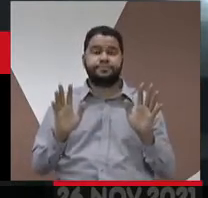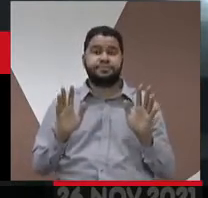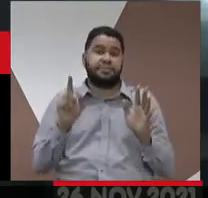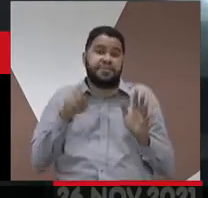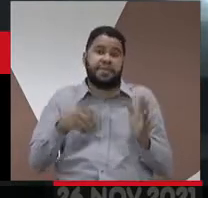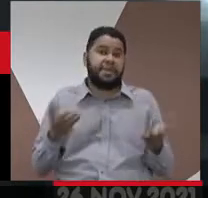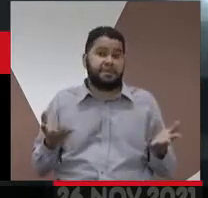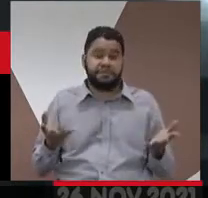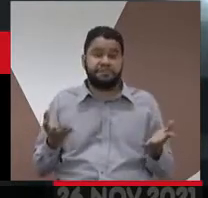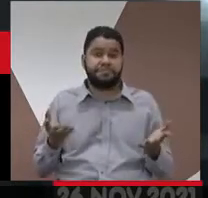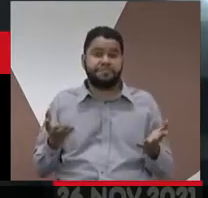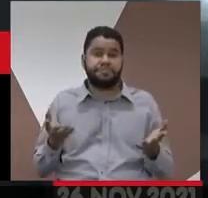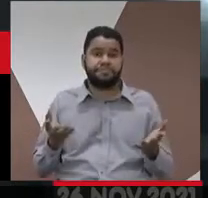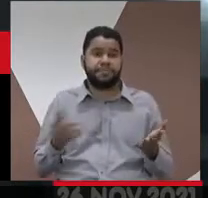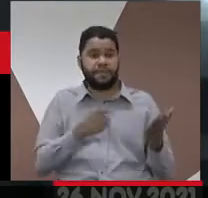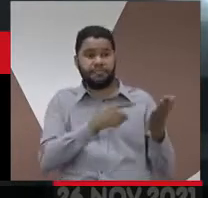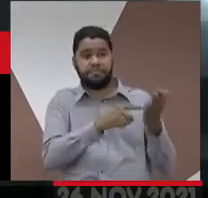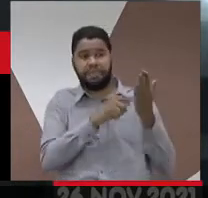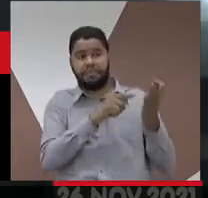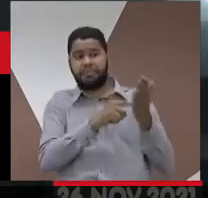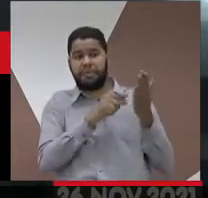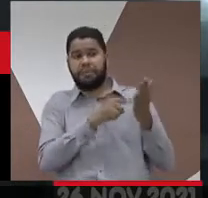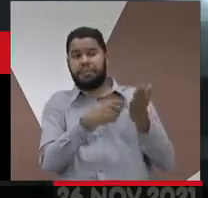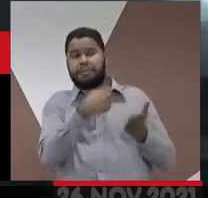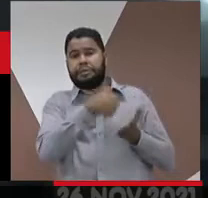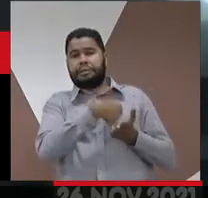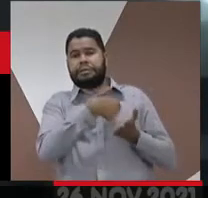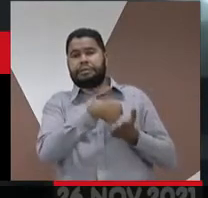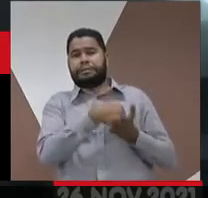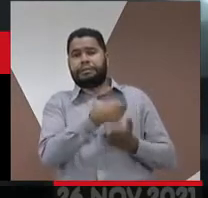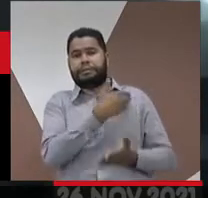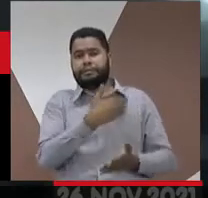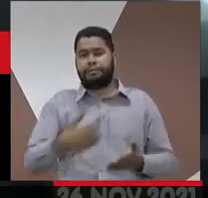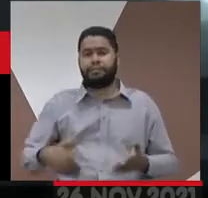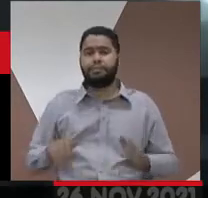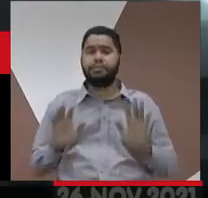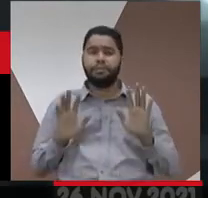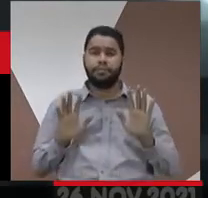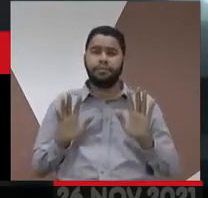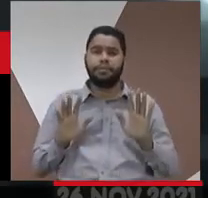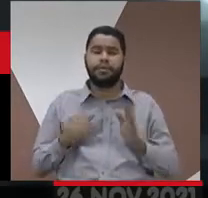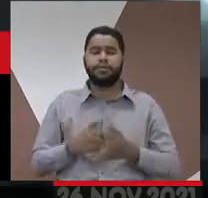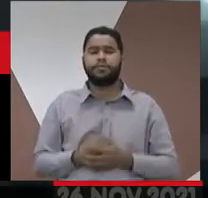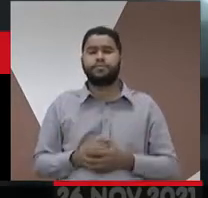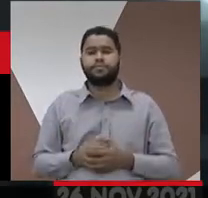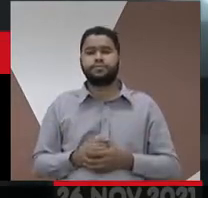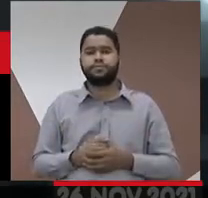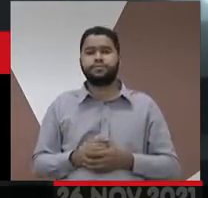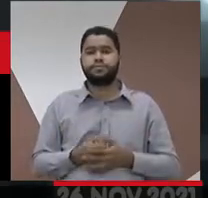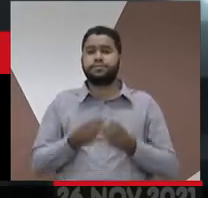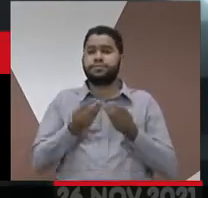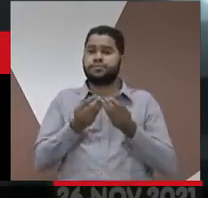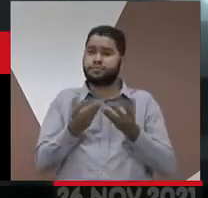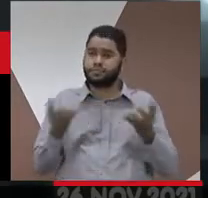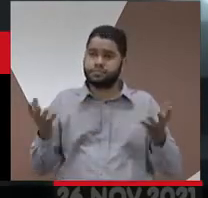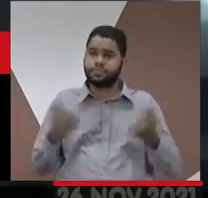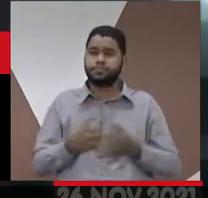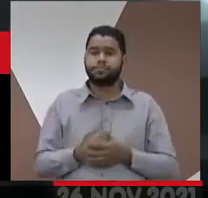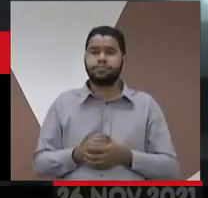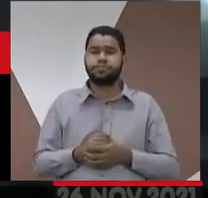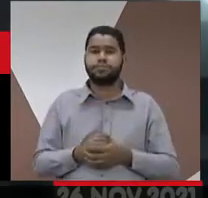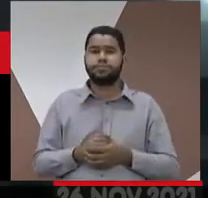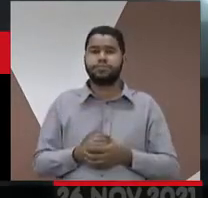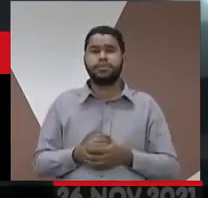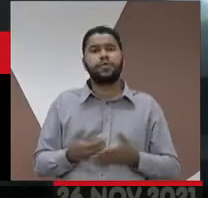que é a expressão do Estado. Entendeu? Agora, no afogadilho, é entregar um